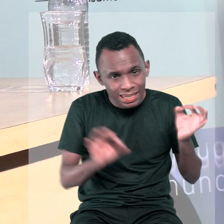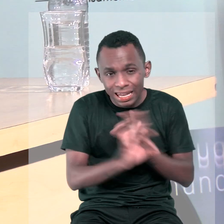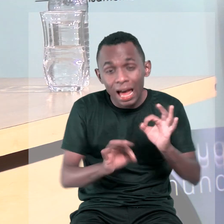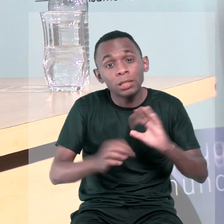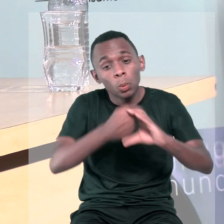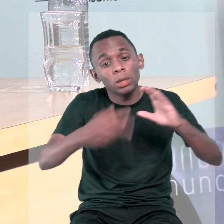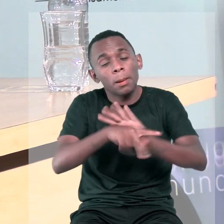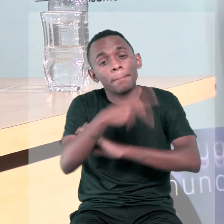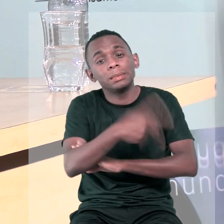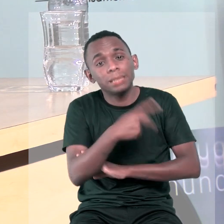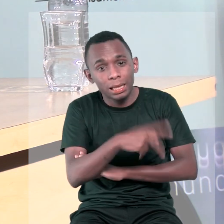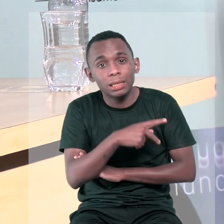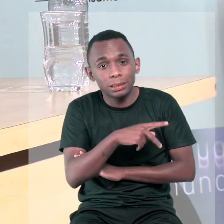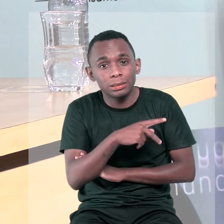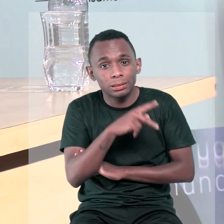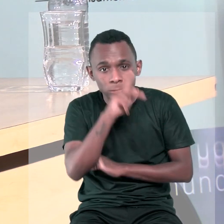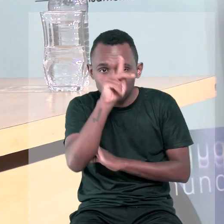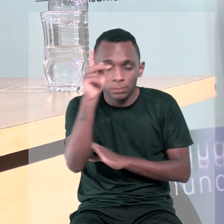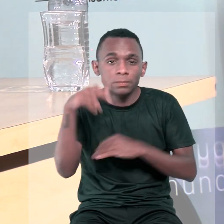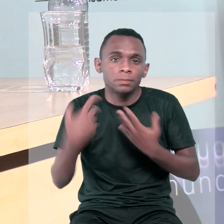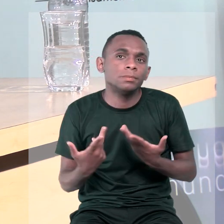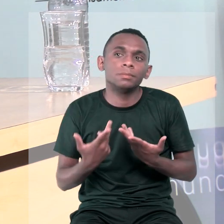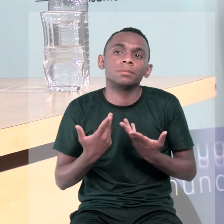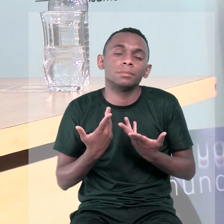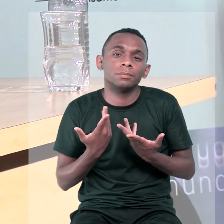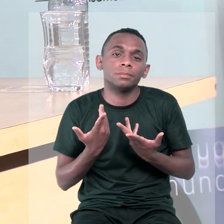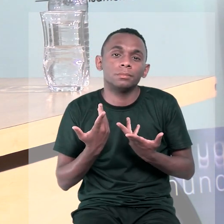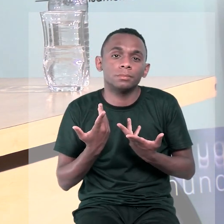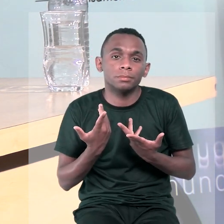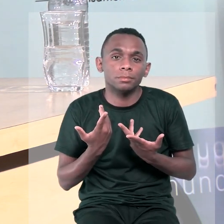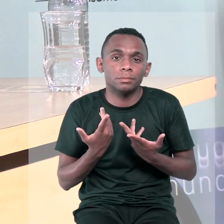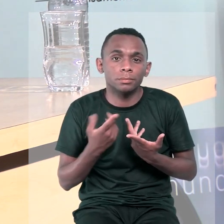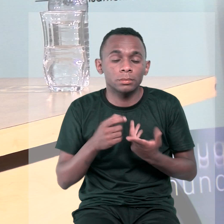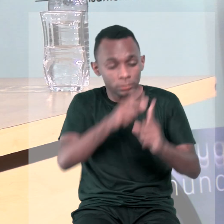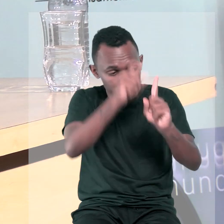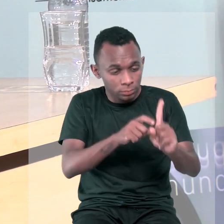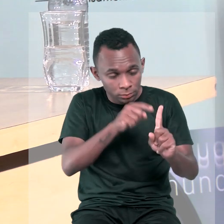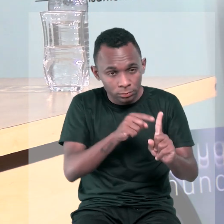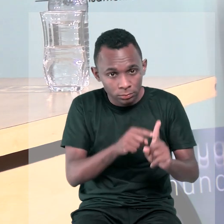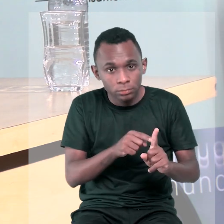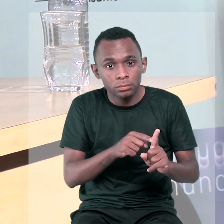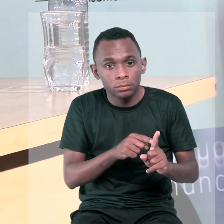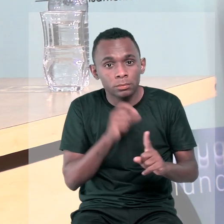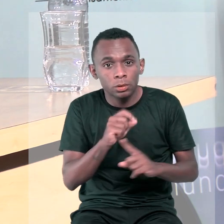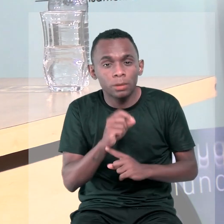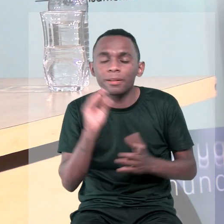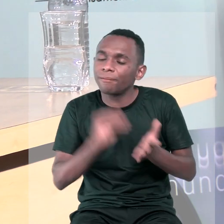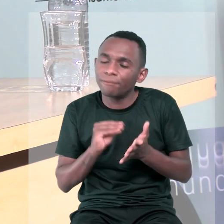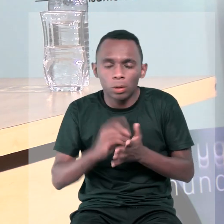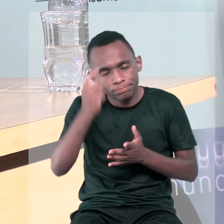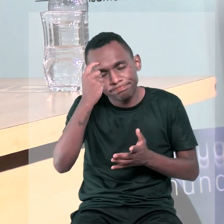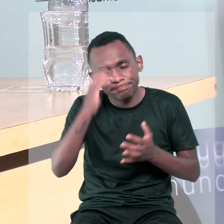Essa ausência de pensamento, então, é correlata à perda do mundo, ela é correlata ao abandono do mundo. E o que